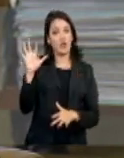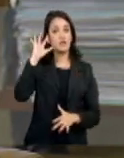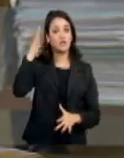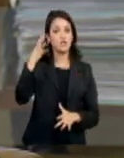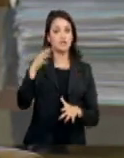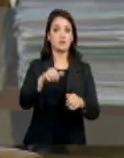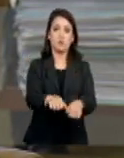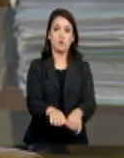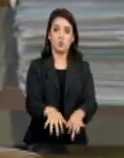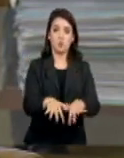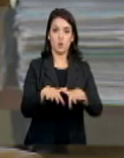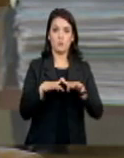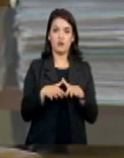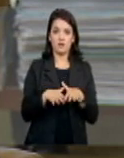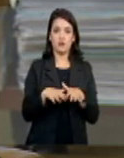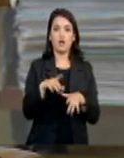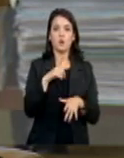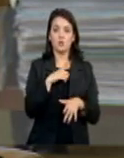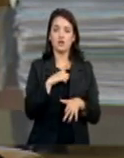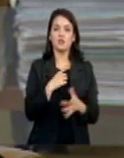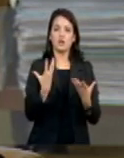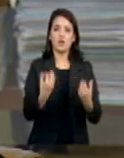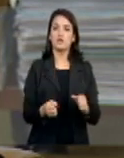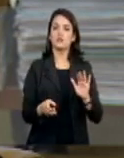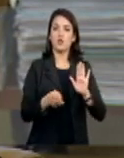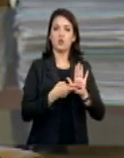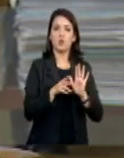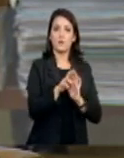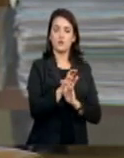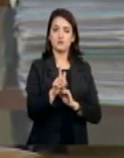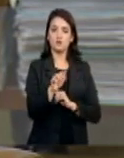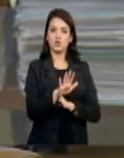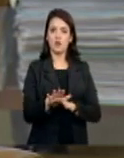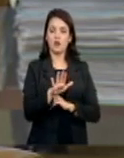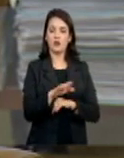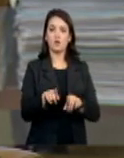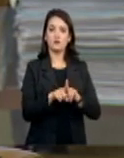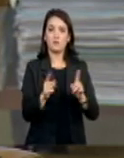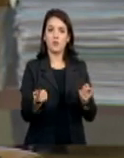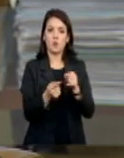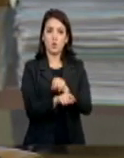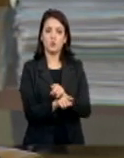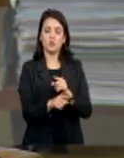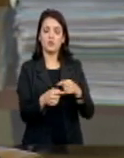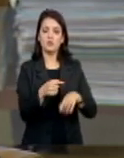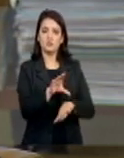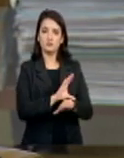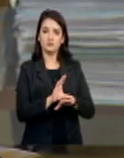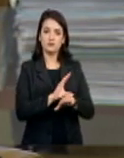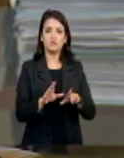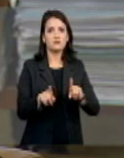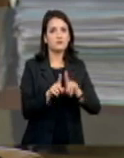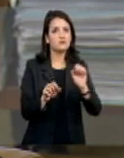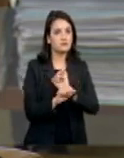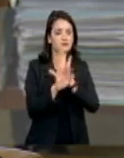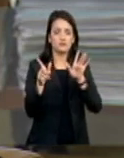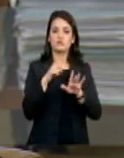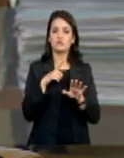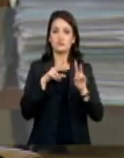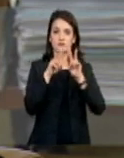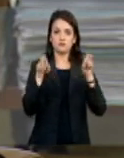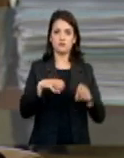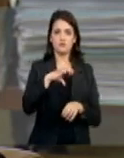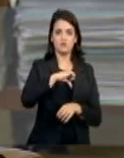que reconheceu existentes a repercussão geral da controvérsia e funcional tal como claramente resulta do tema